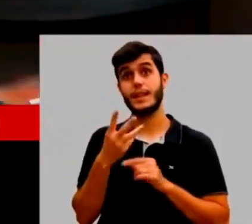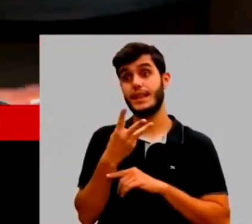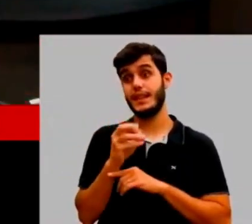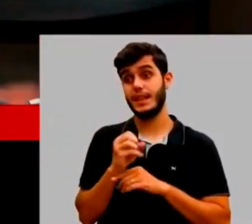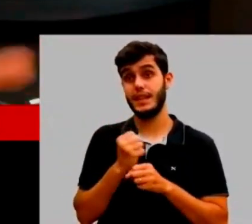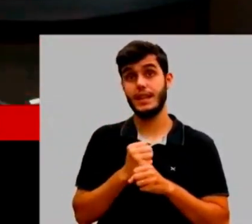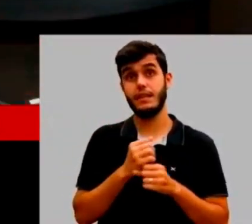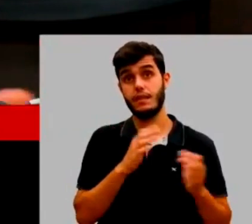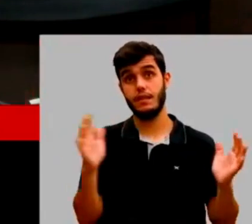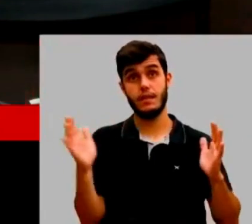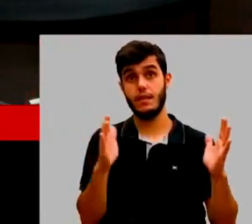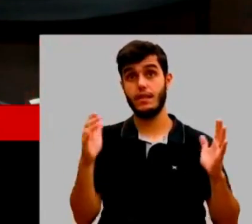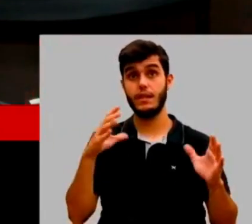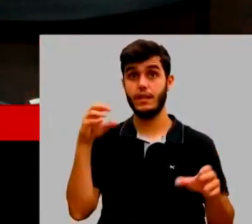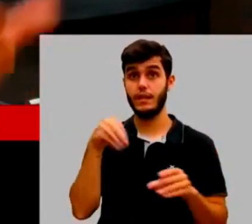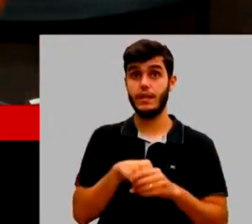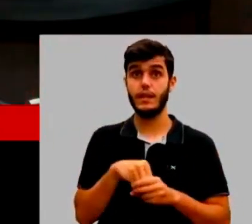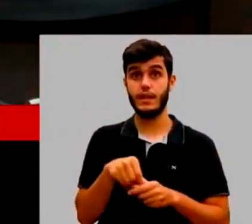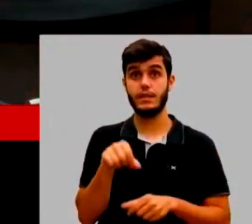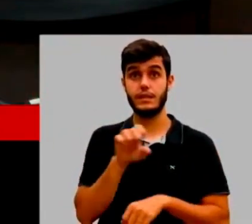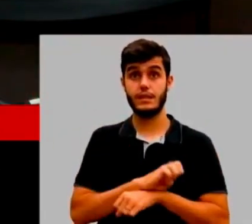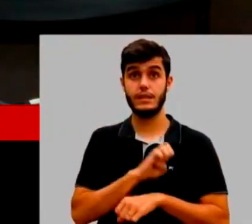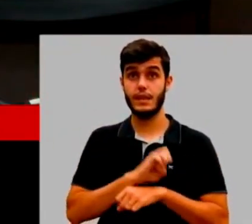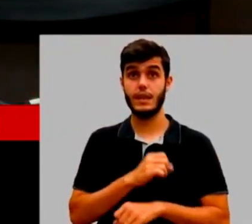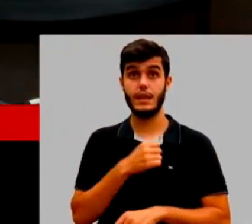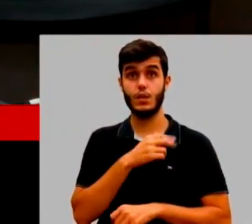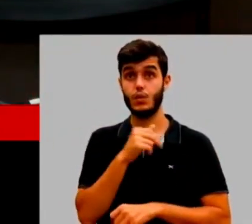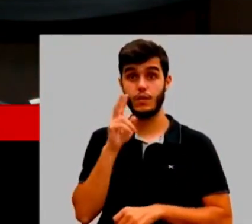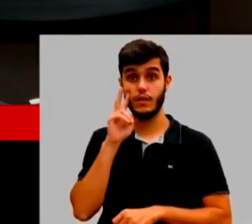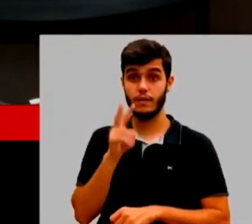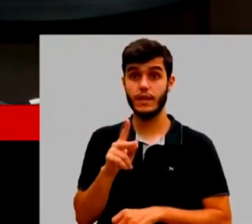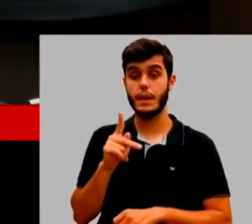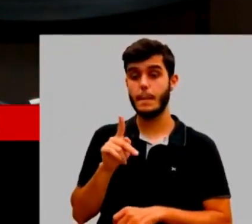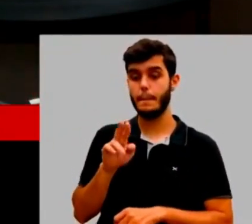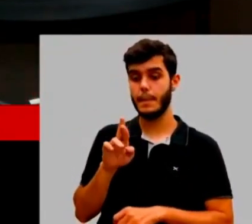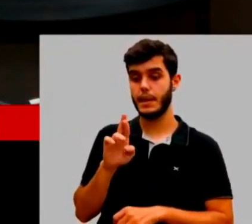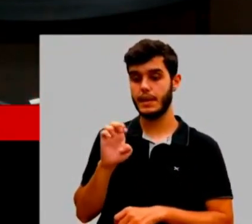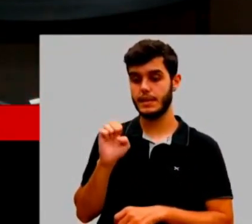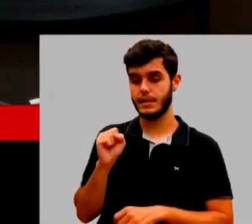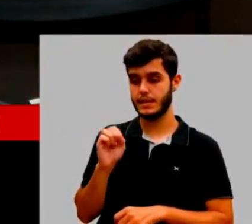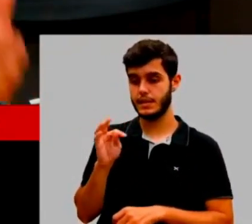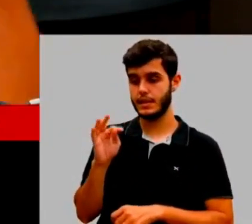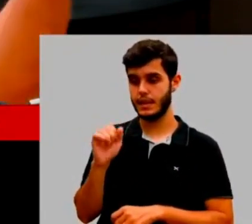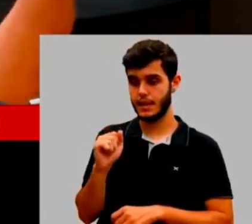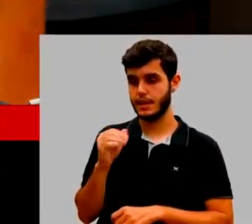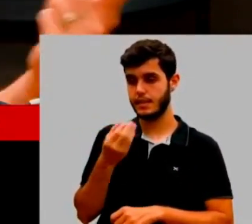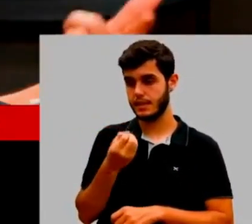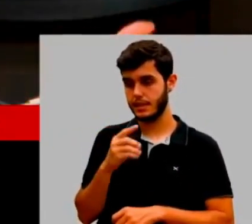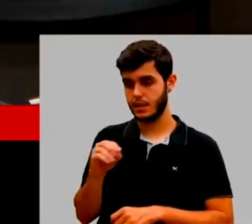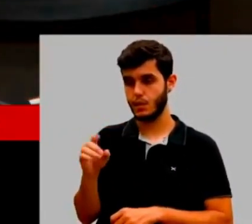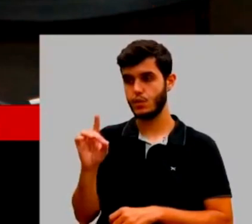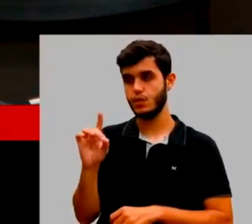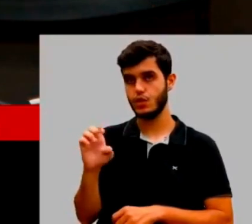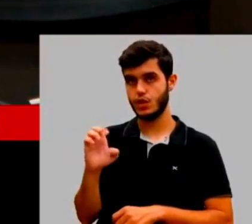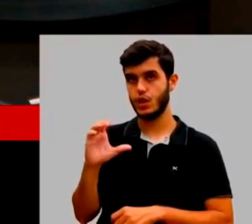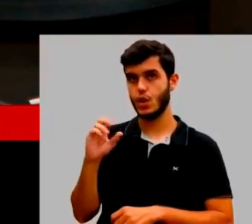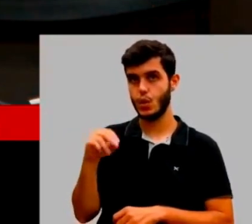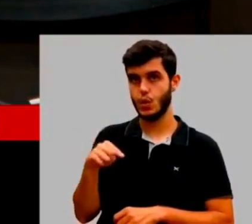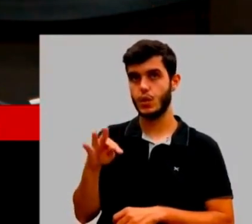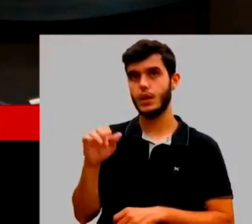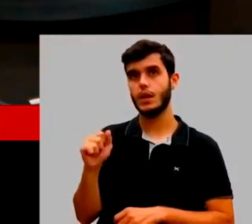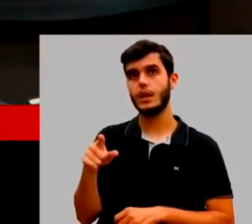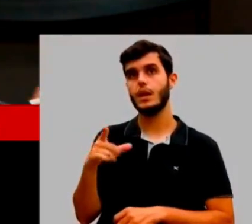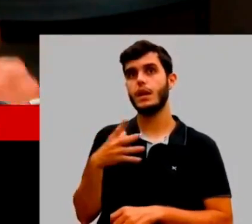anos que eu presto serviço dentro desse estado de Minas Gerais Eu nunca vi uma prestação de contas eu só escuto de corredor sumiu